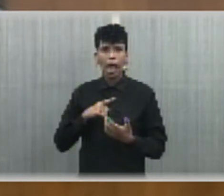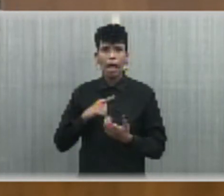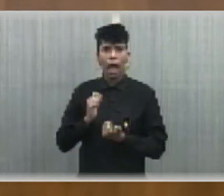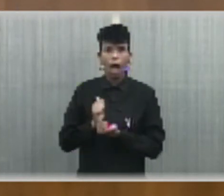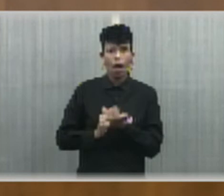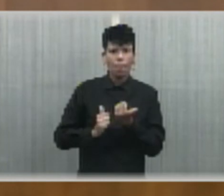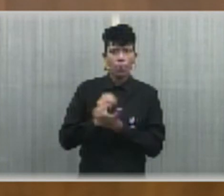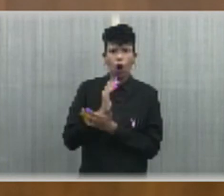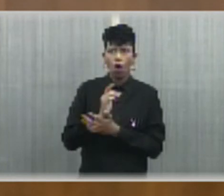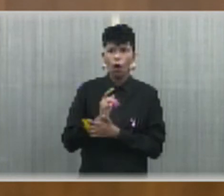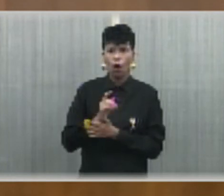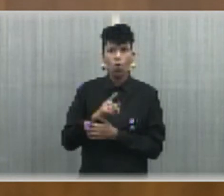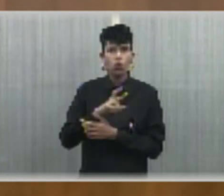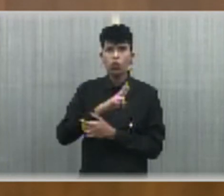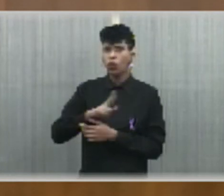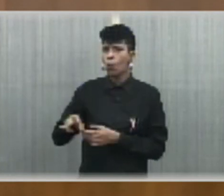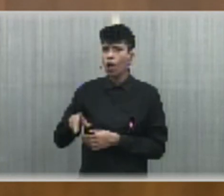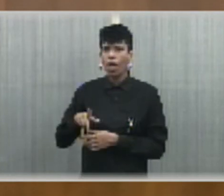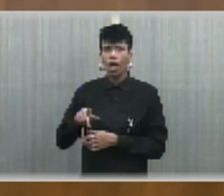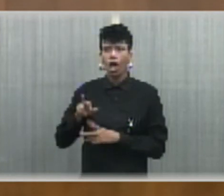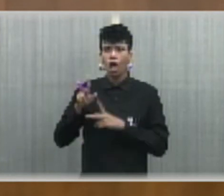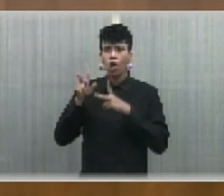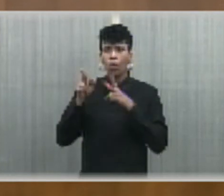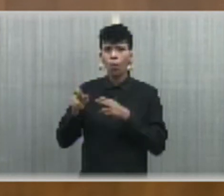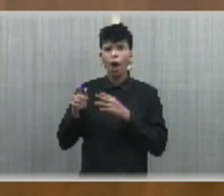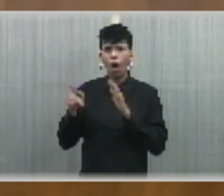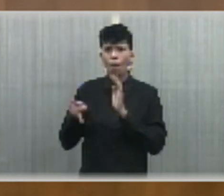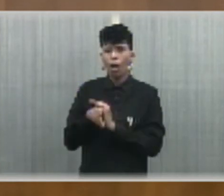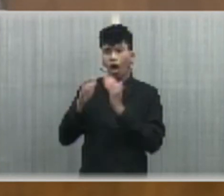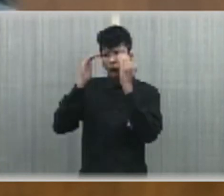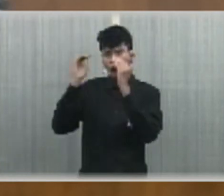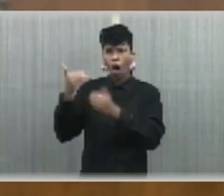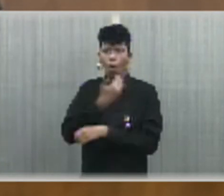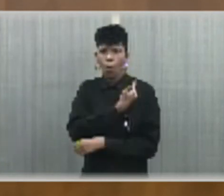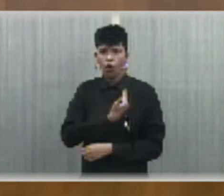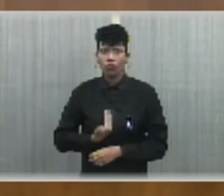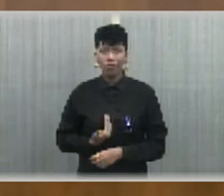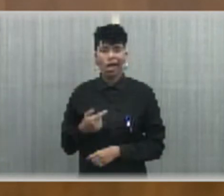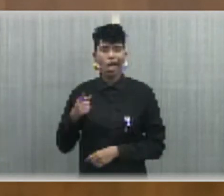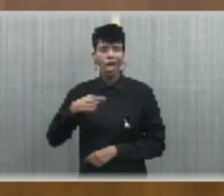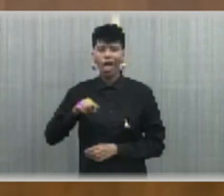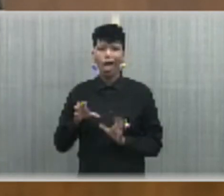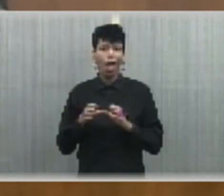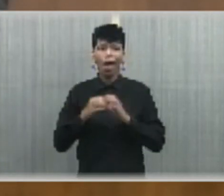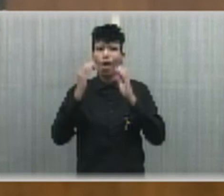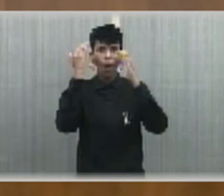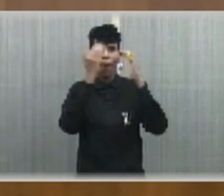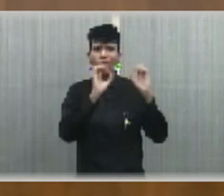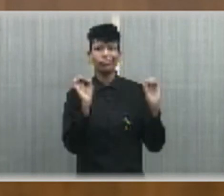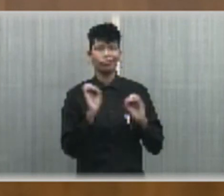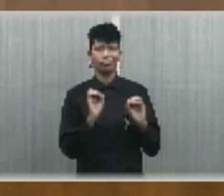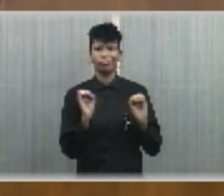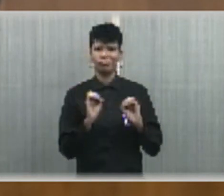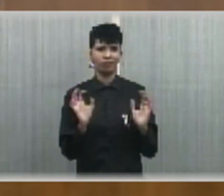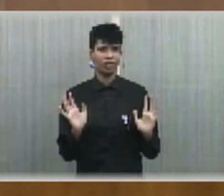o governo não cumpre as decisões judiciais. Não respeita os órgãos de controle, não obedece os órgãos de